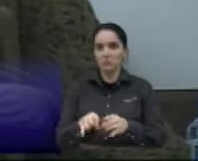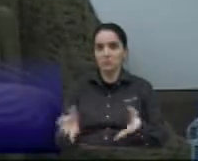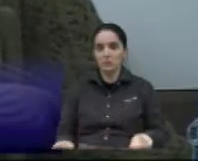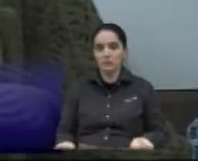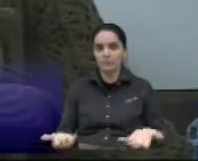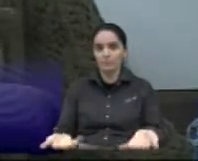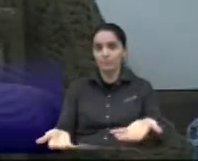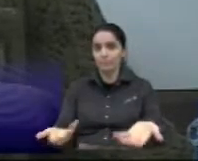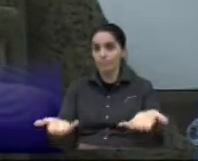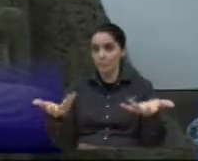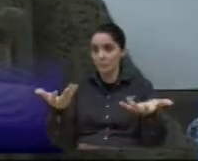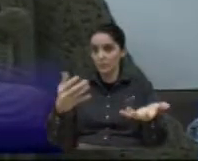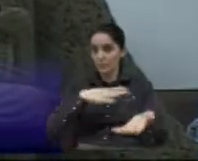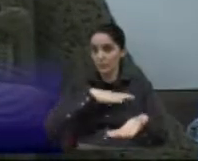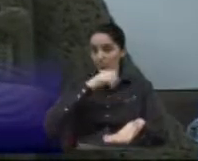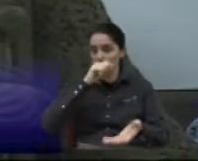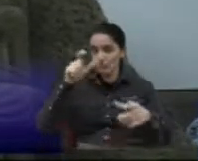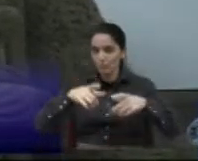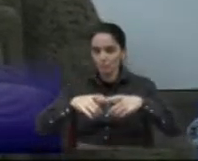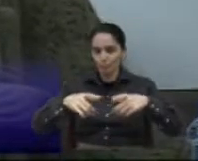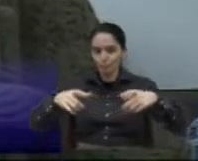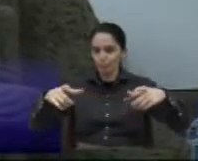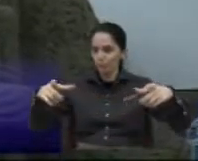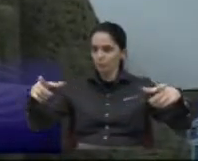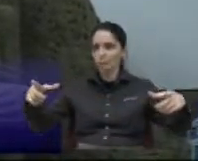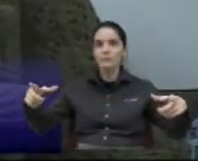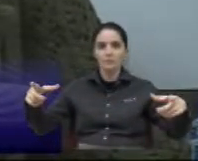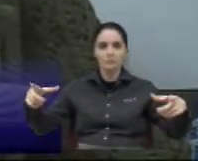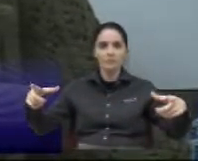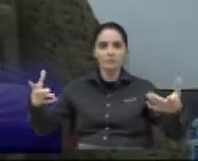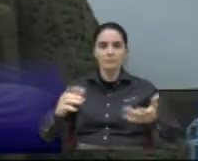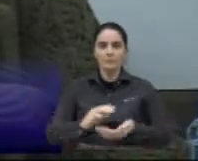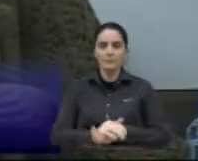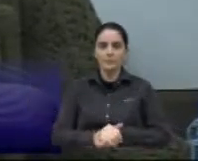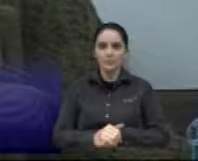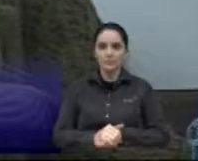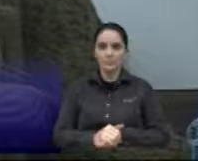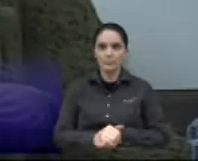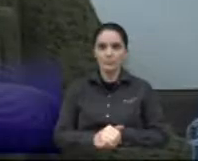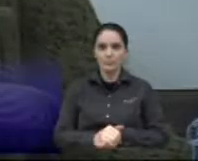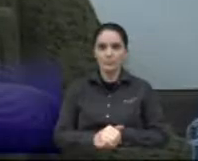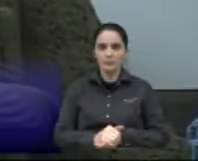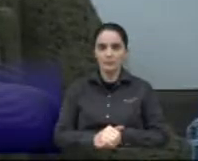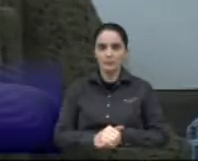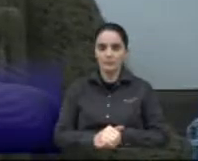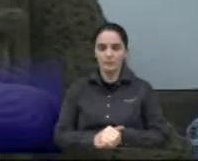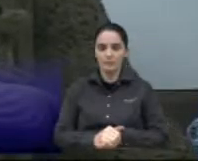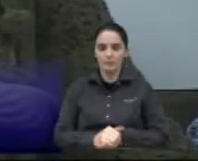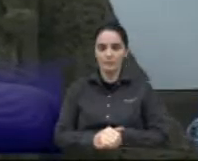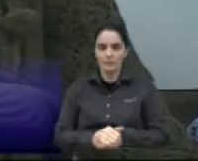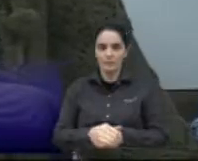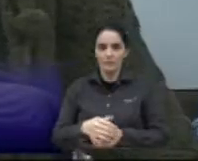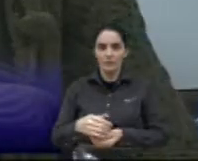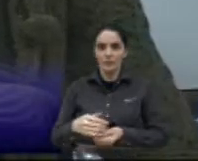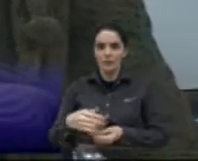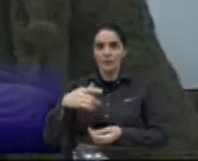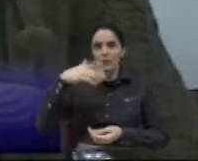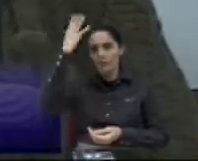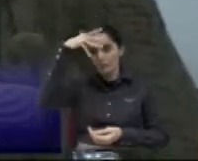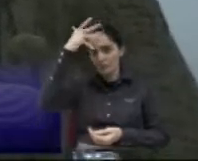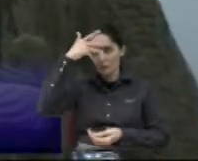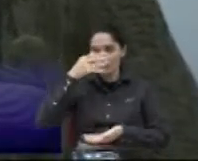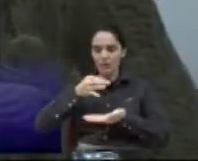fora contribuir com o crescimento de nossa cidade. Quanto ao seu Geraldo, eu estive tomando um café com ele nesse final de semana,